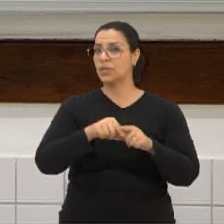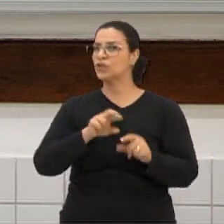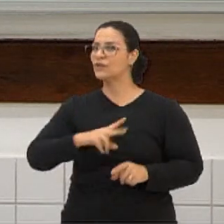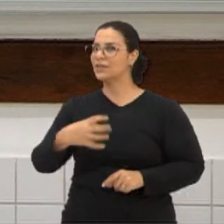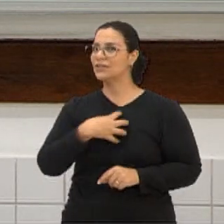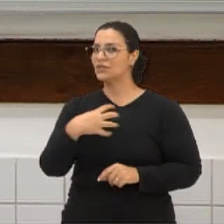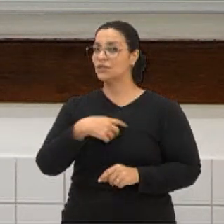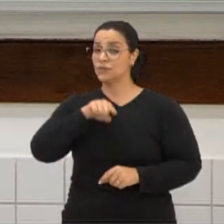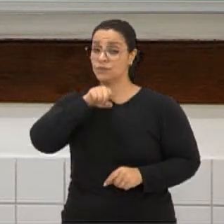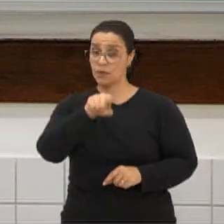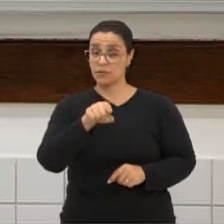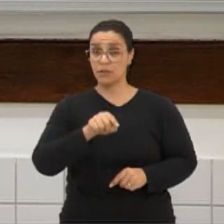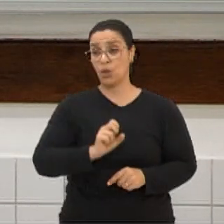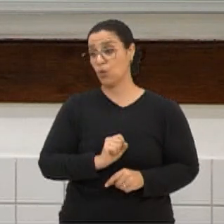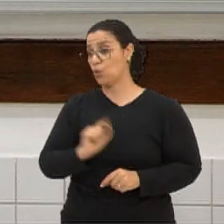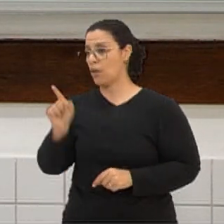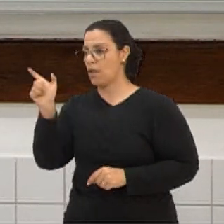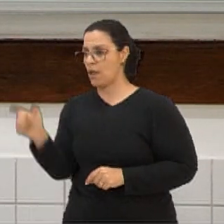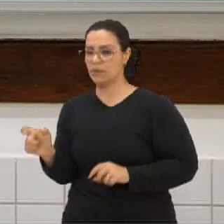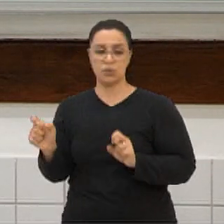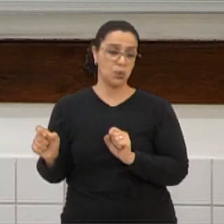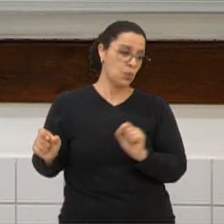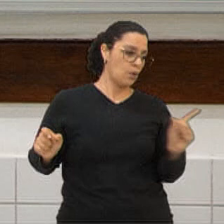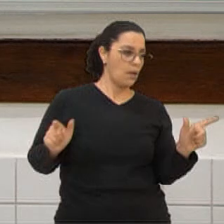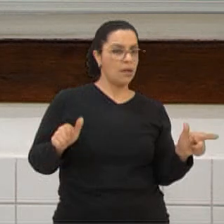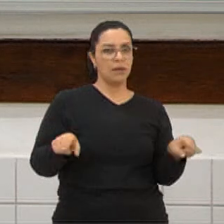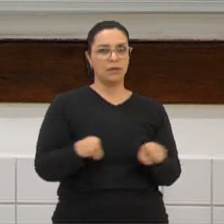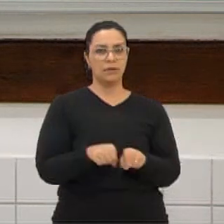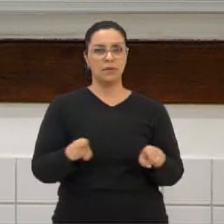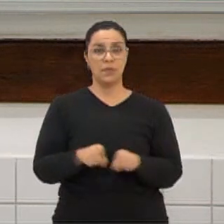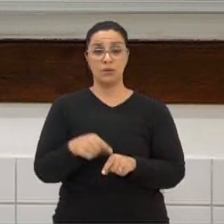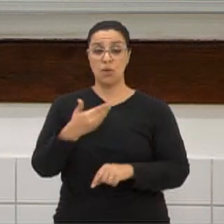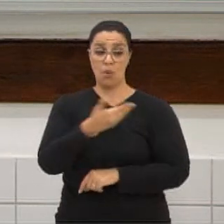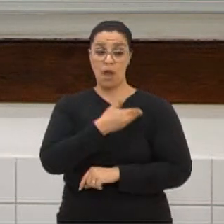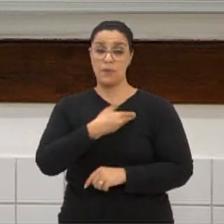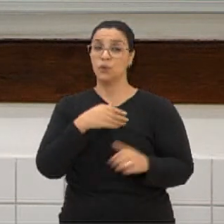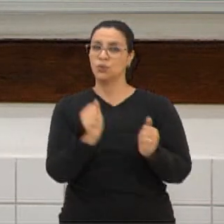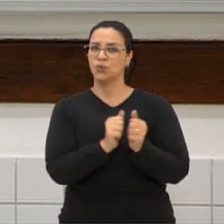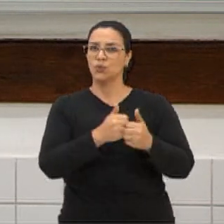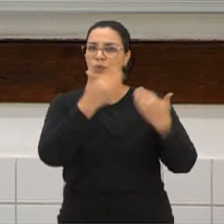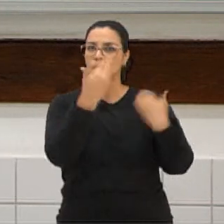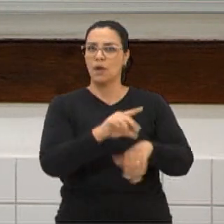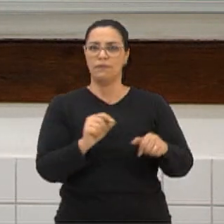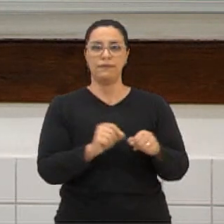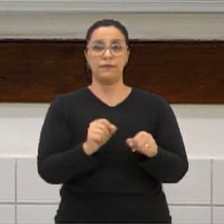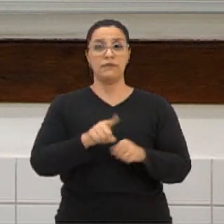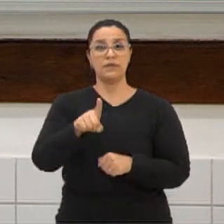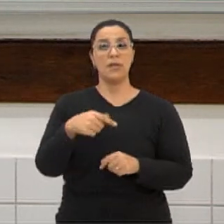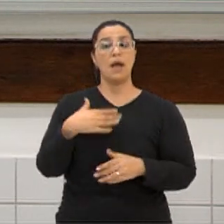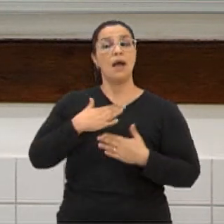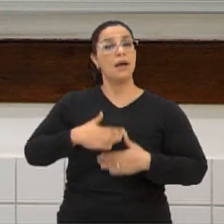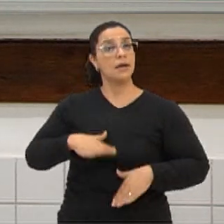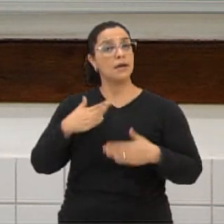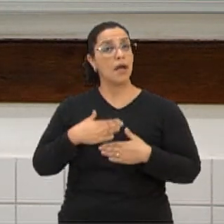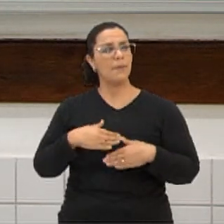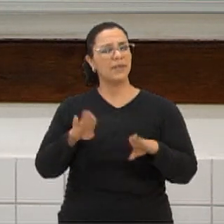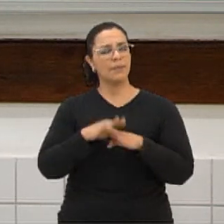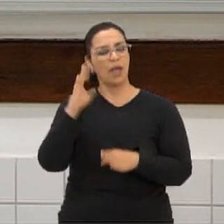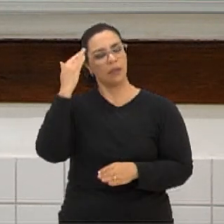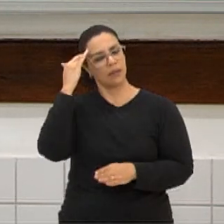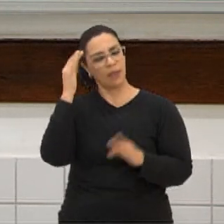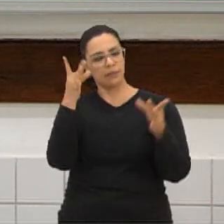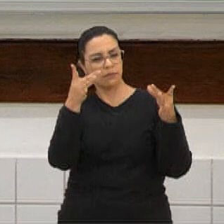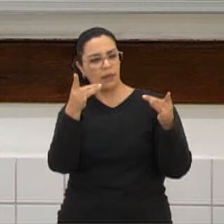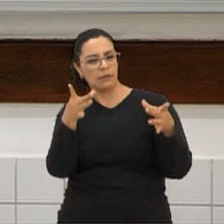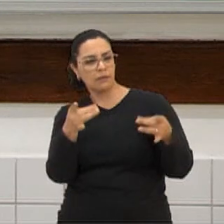diferenciar você do seu concorrente, do seu adversário ou do seu colega que está realizando a prova é a calma e o discernimento na